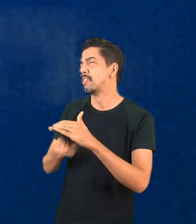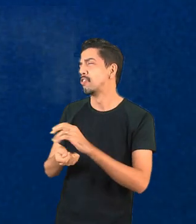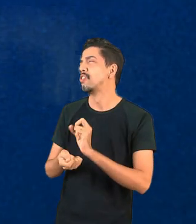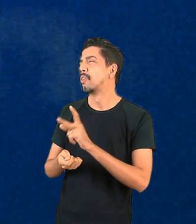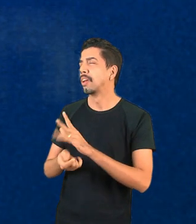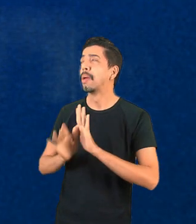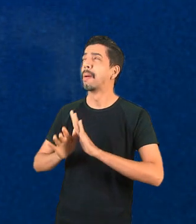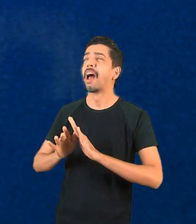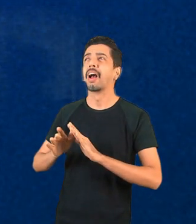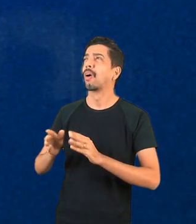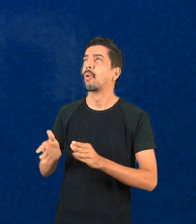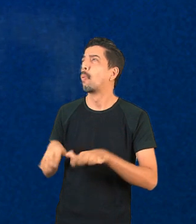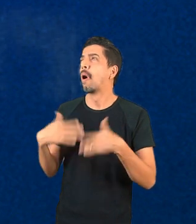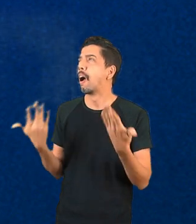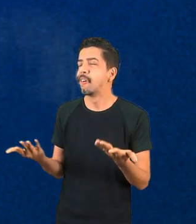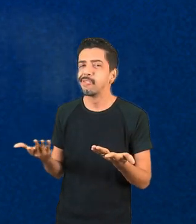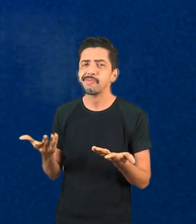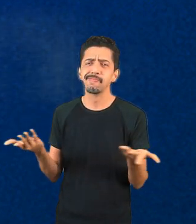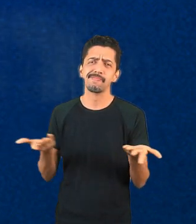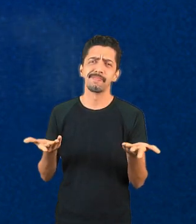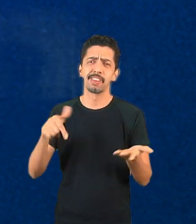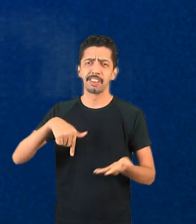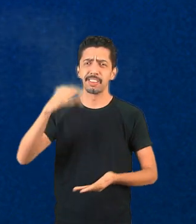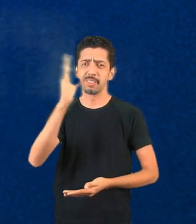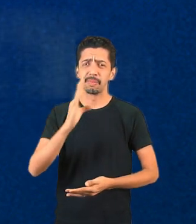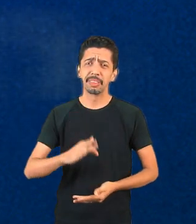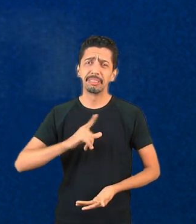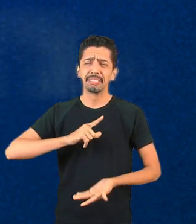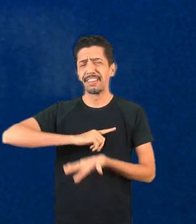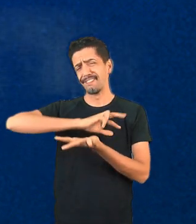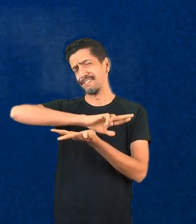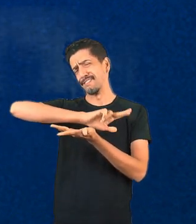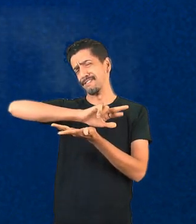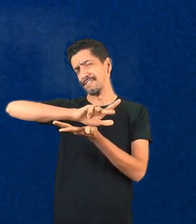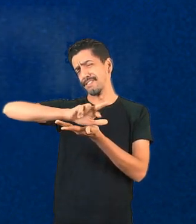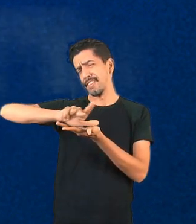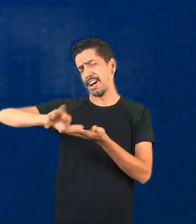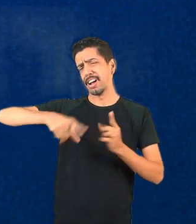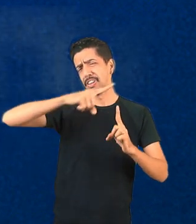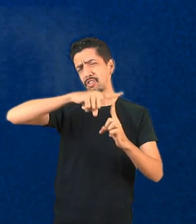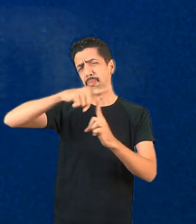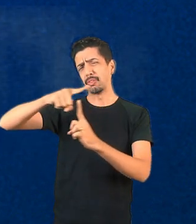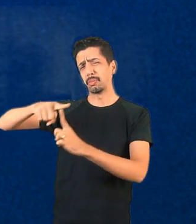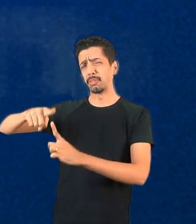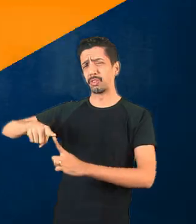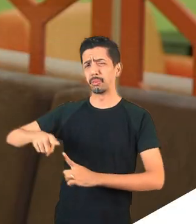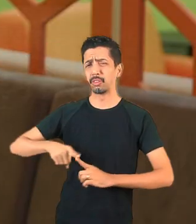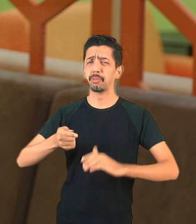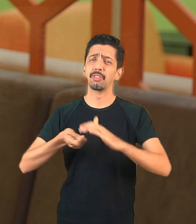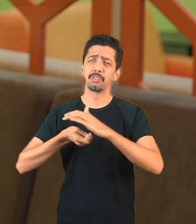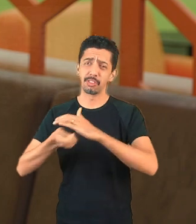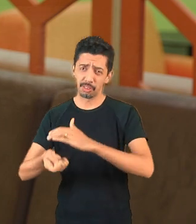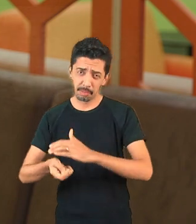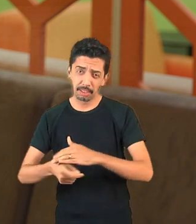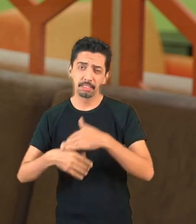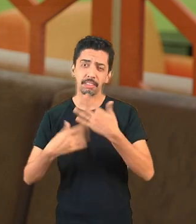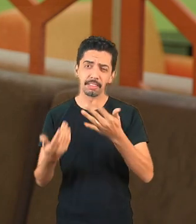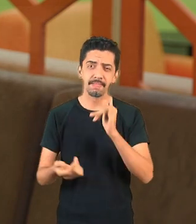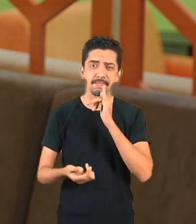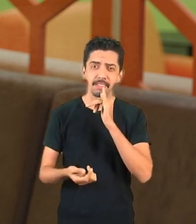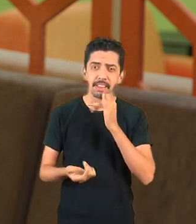uma grande cesta de investimento. O Brasil é muito rico nessas possibilidades. E lógico, todo mundo